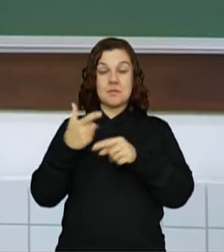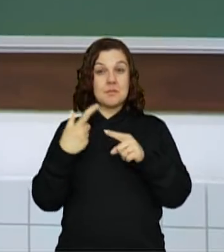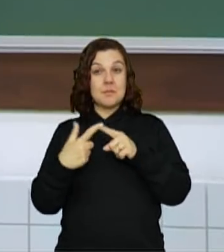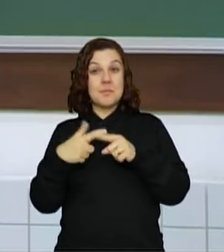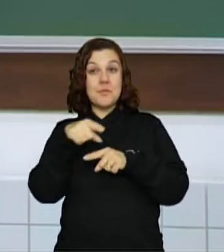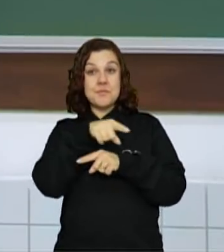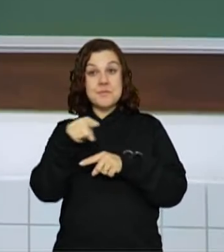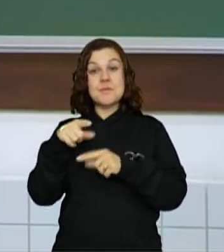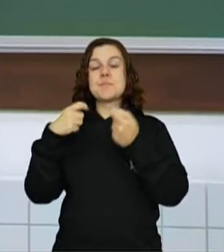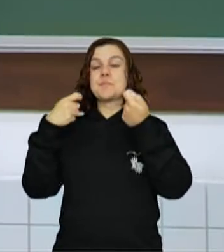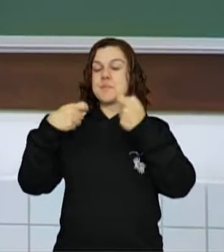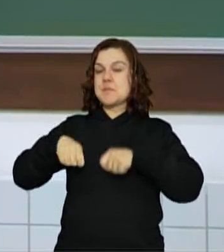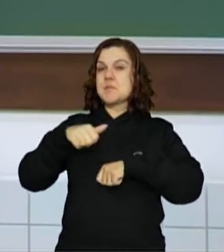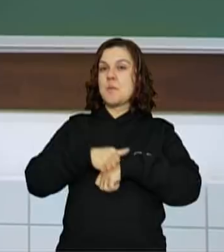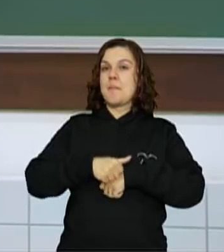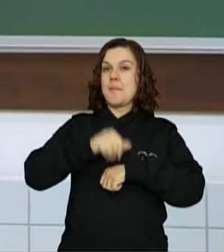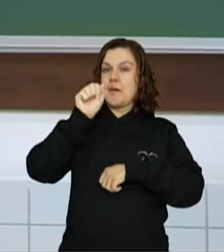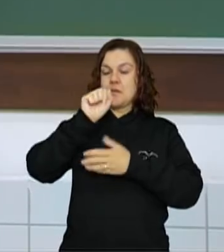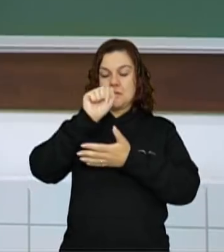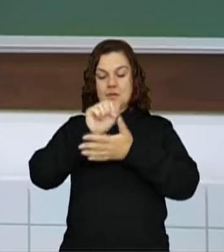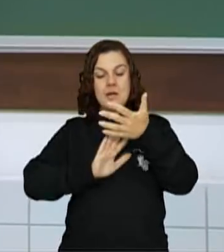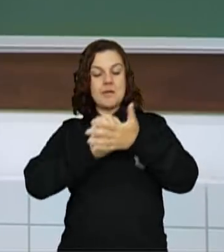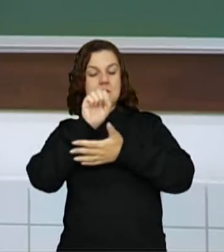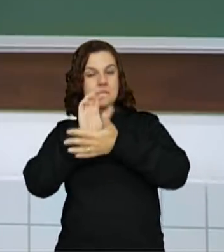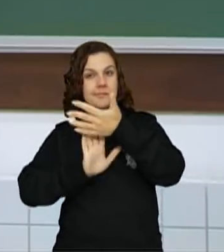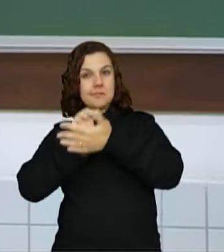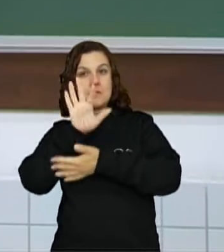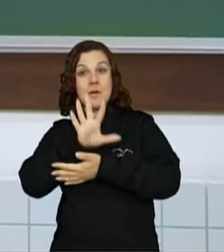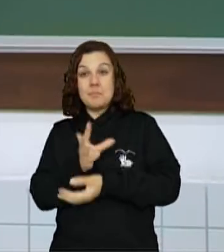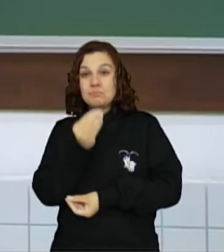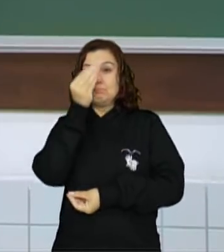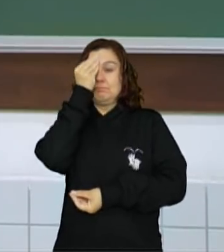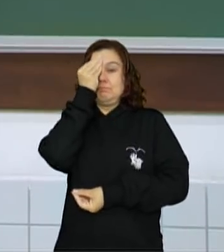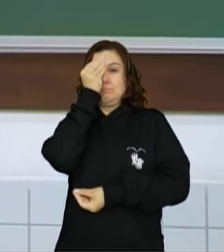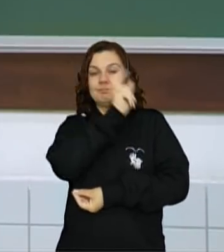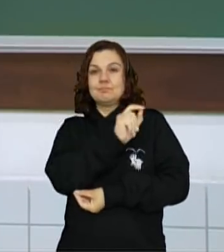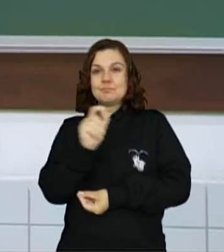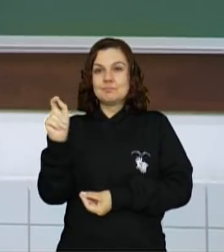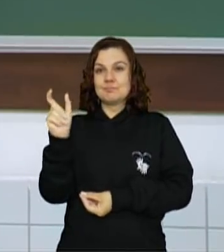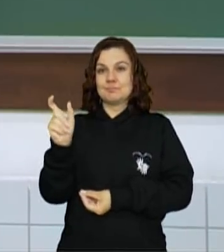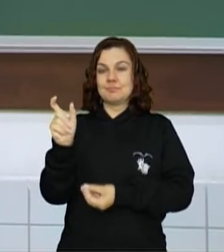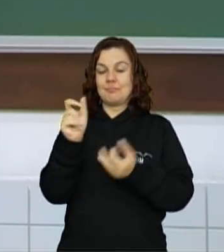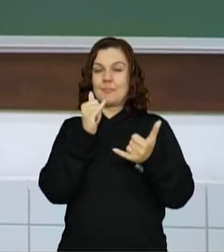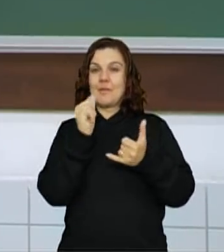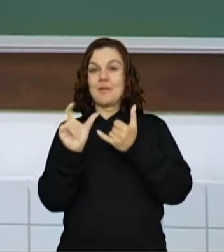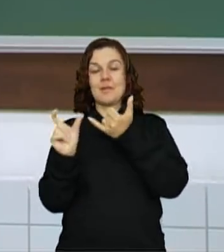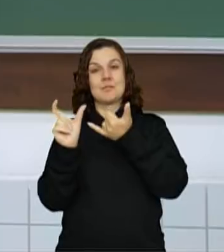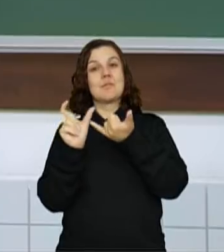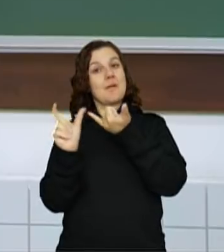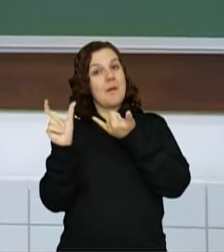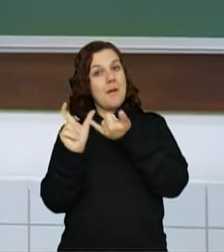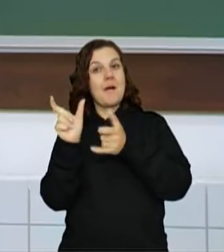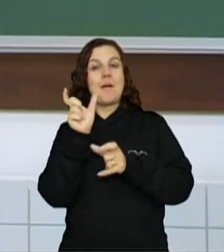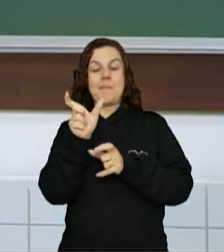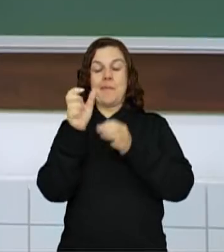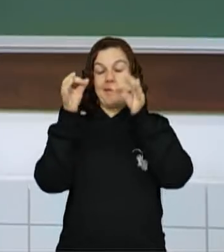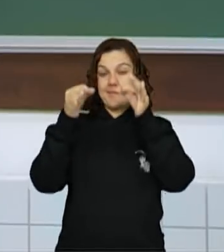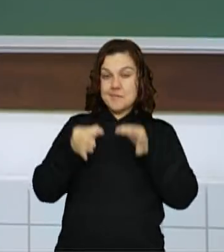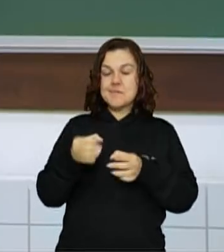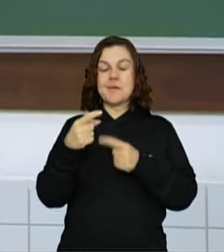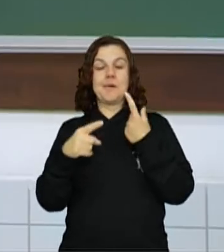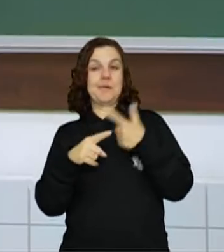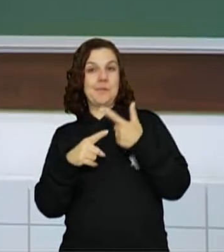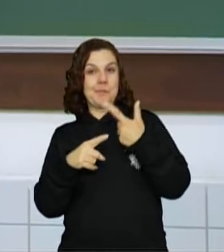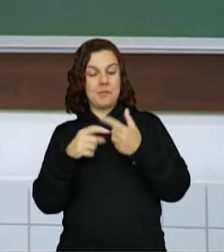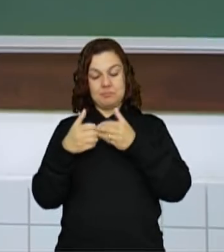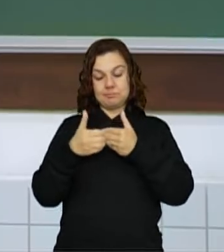vocês precisam fazer muitos exercícios para assimilar, né, as palavras certas, o porquê e